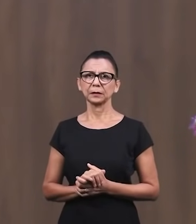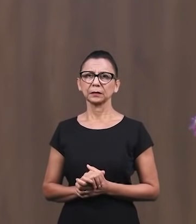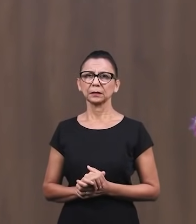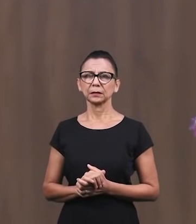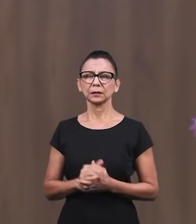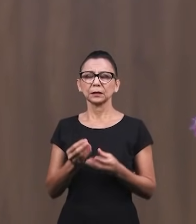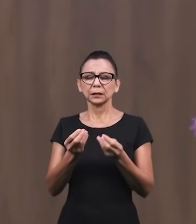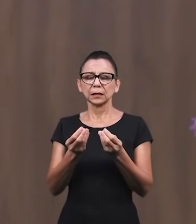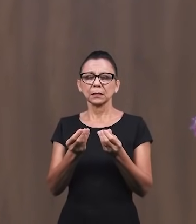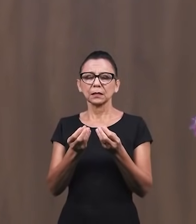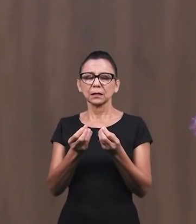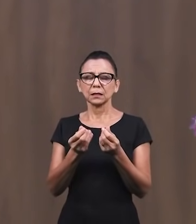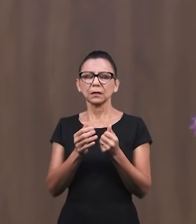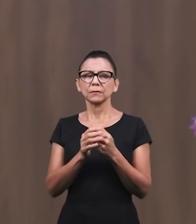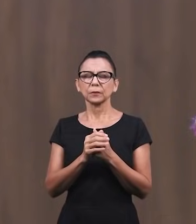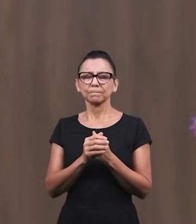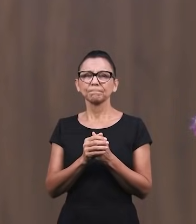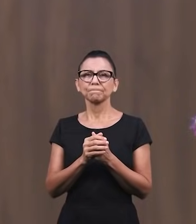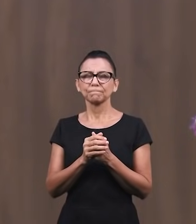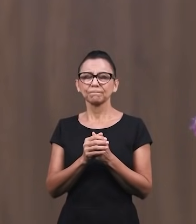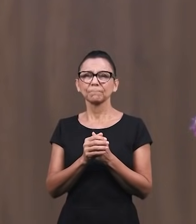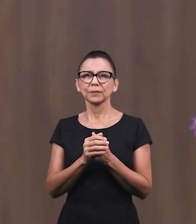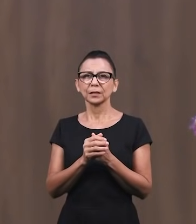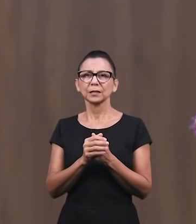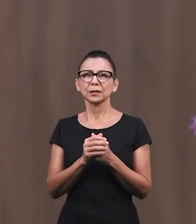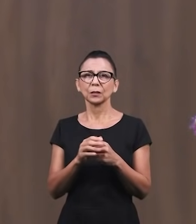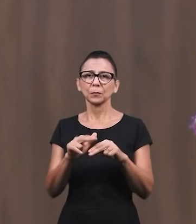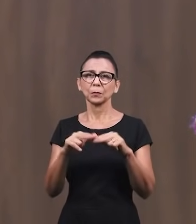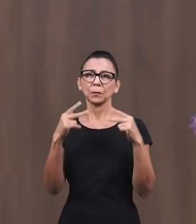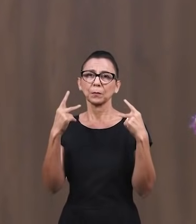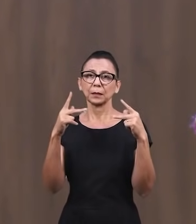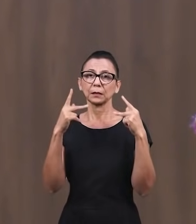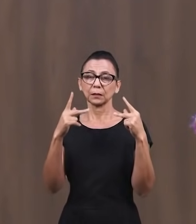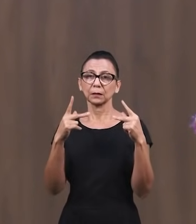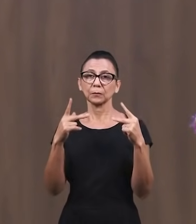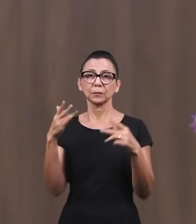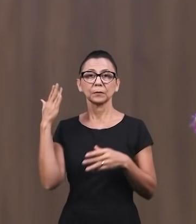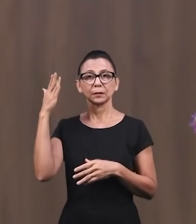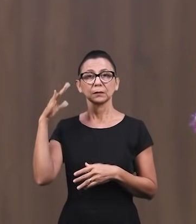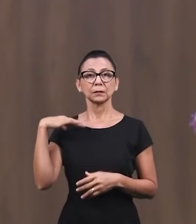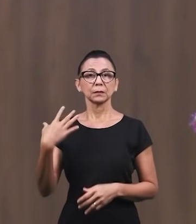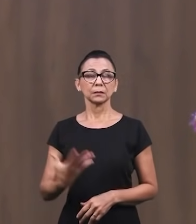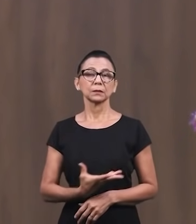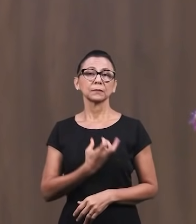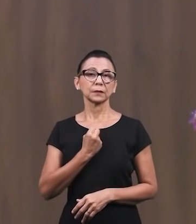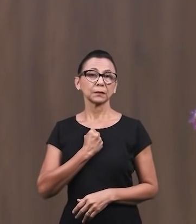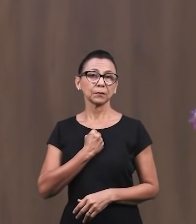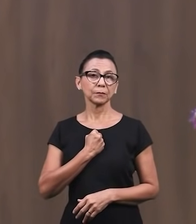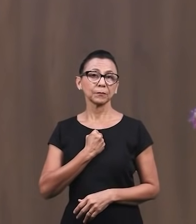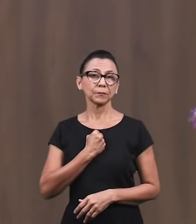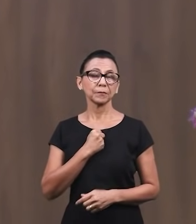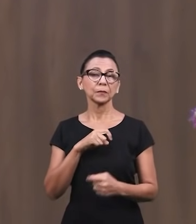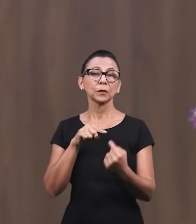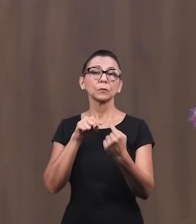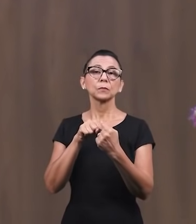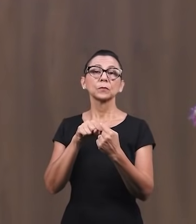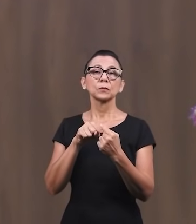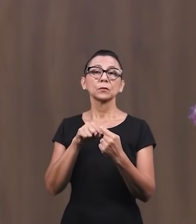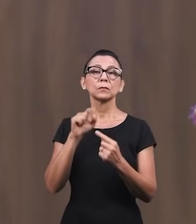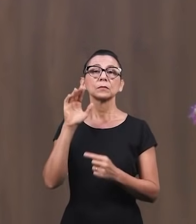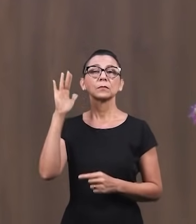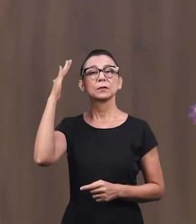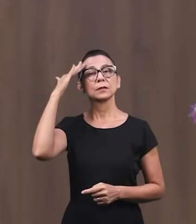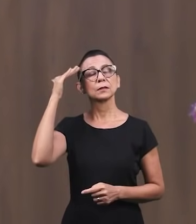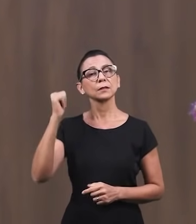nos comissionou a fazer: pregar a mensagem da salvação. Você sabe qual é o objetivo